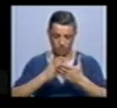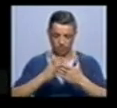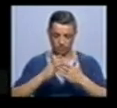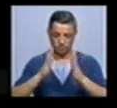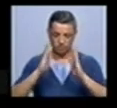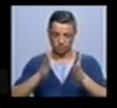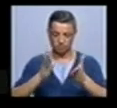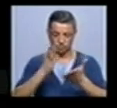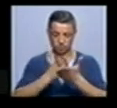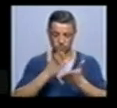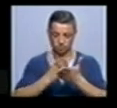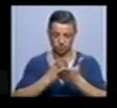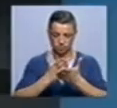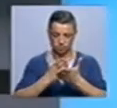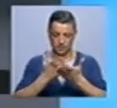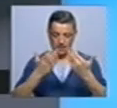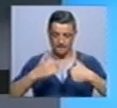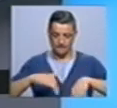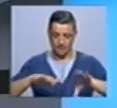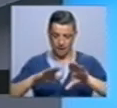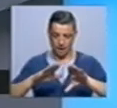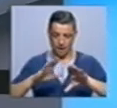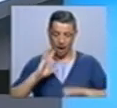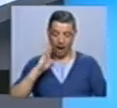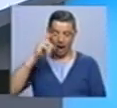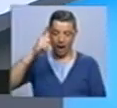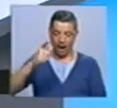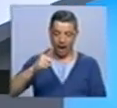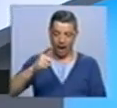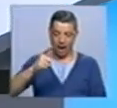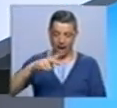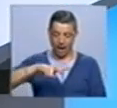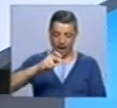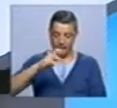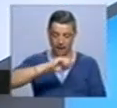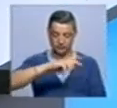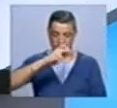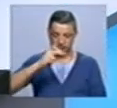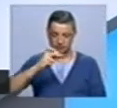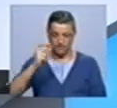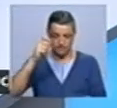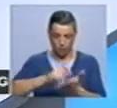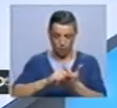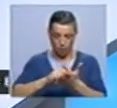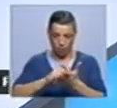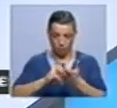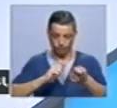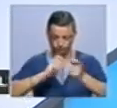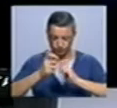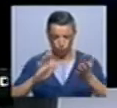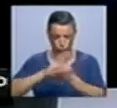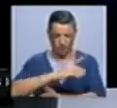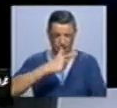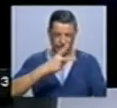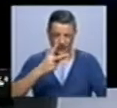agora aproveito para dizer, uma nota final, que amanhã a NASA convocou a comunicação social para fazer algumas revelações